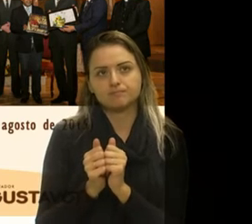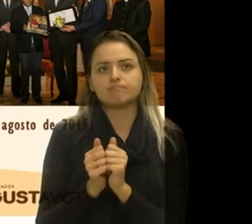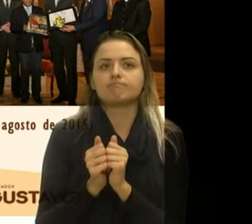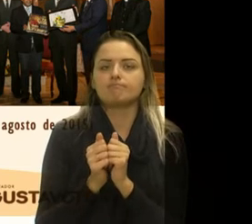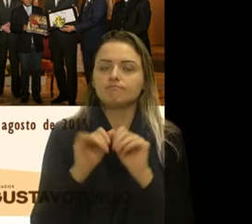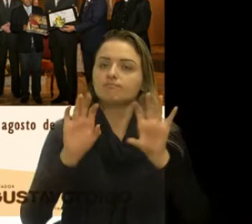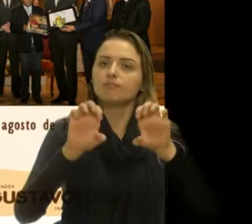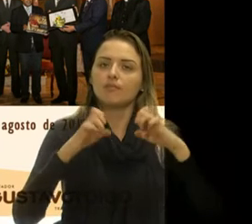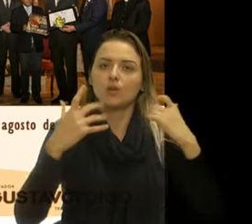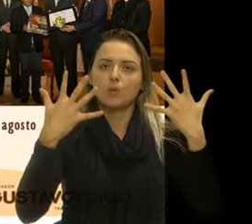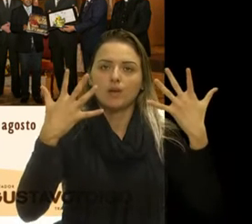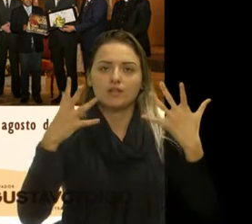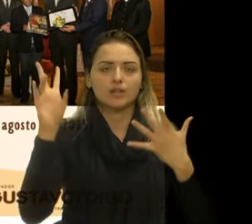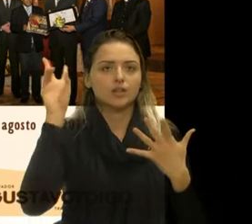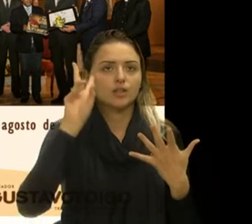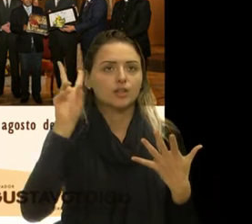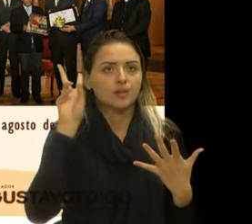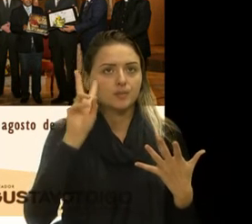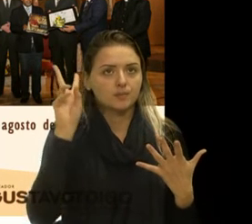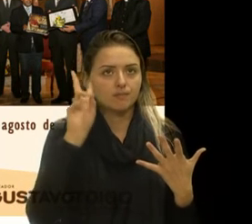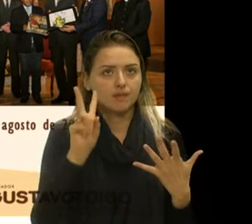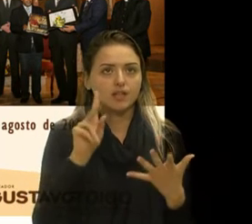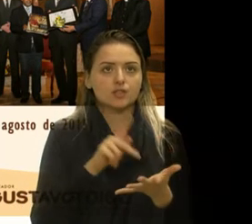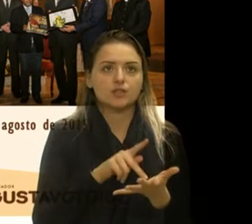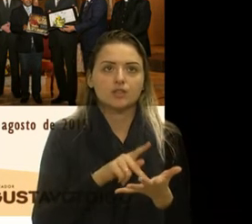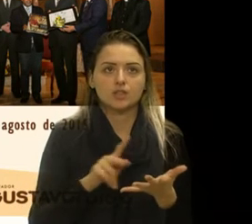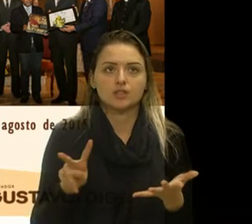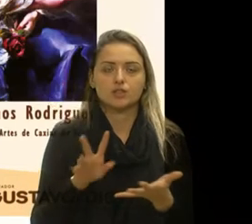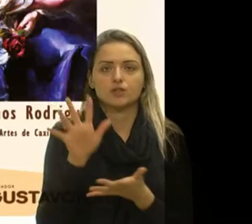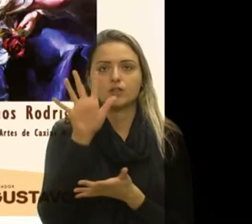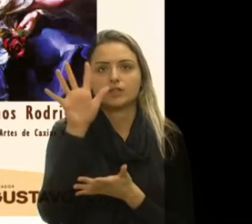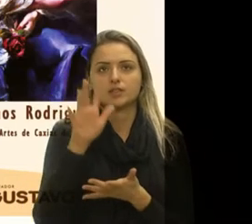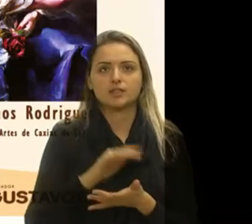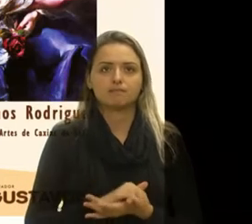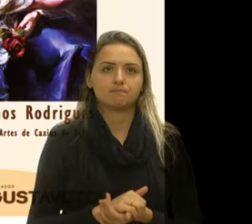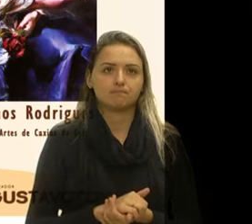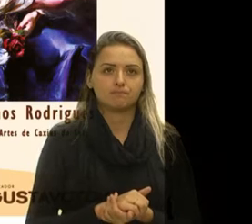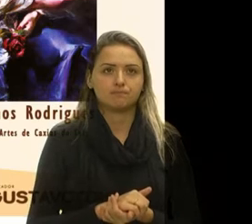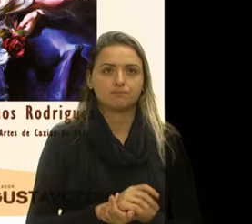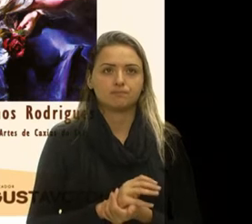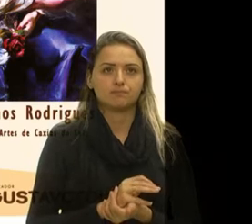para lembrar e realmente valorizar muito. Passa.